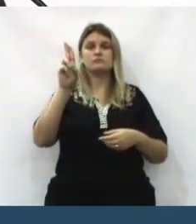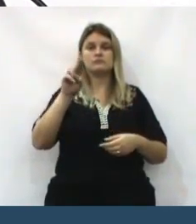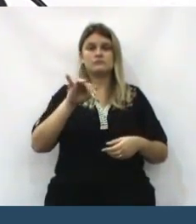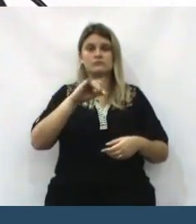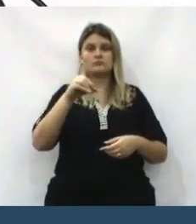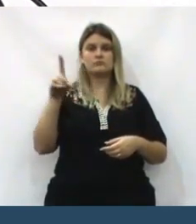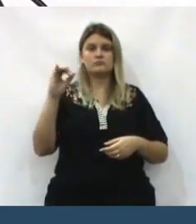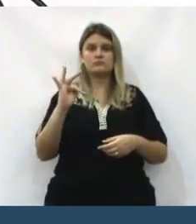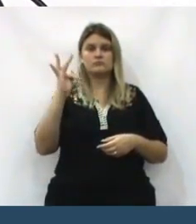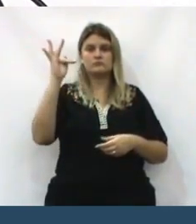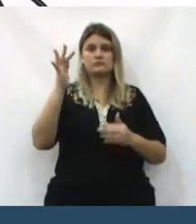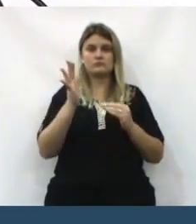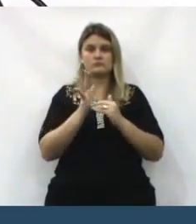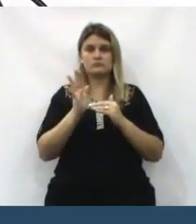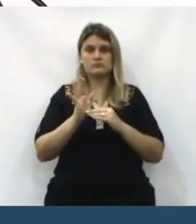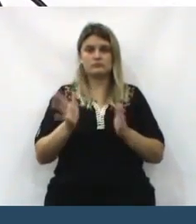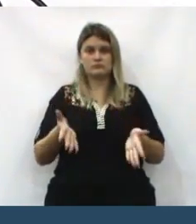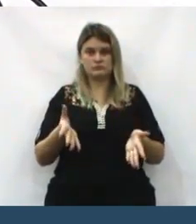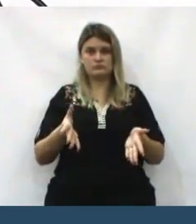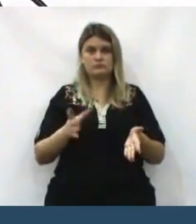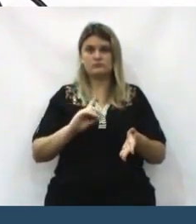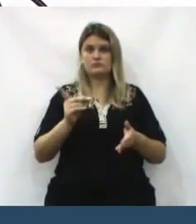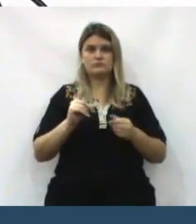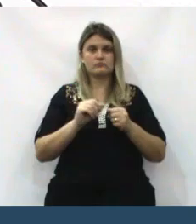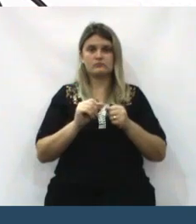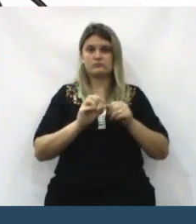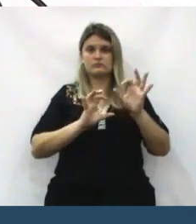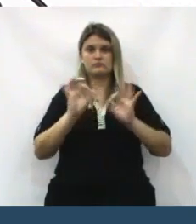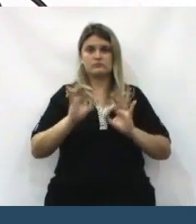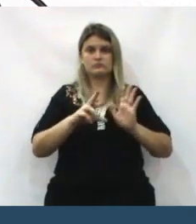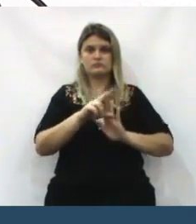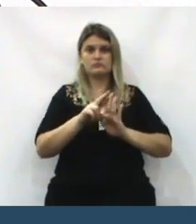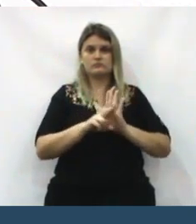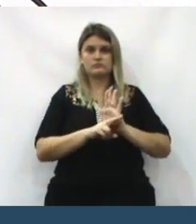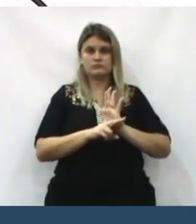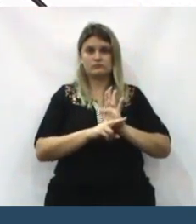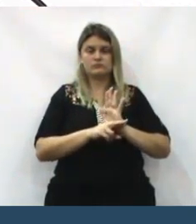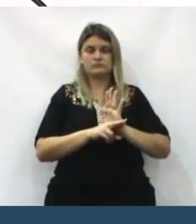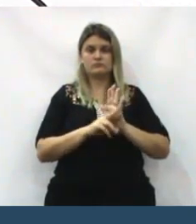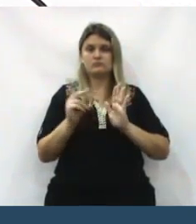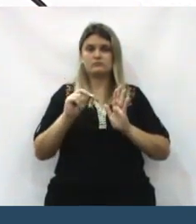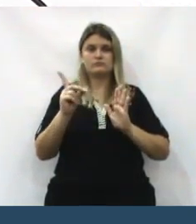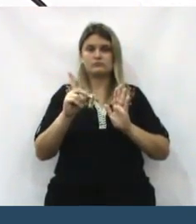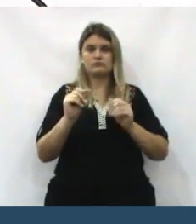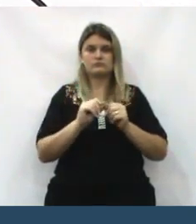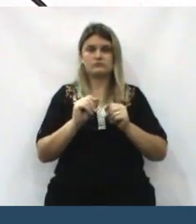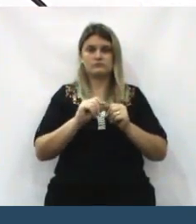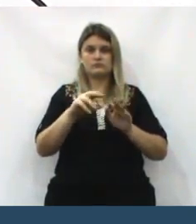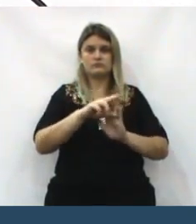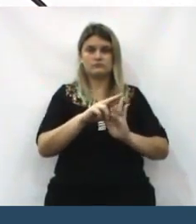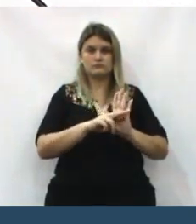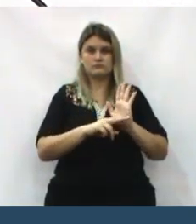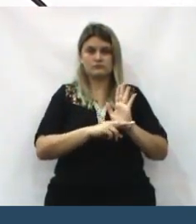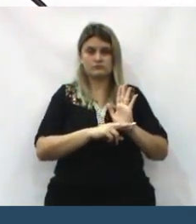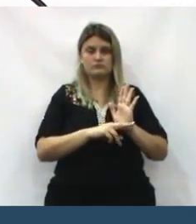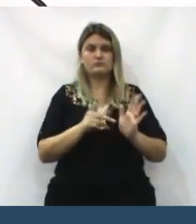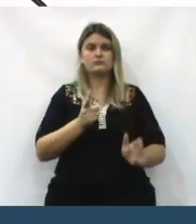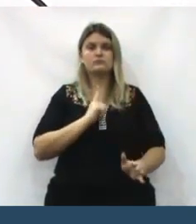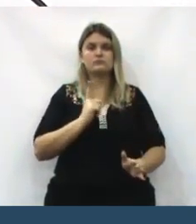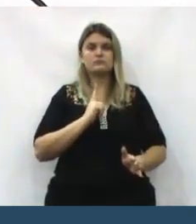União Federal, até os dias atuais, não regulamentou tal norma. Não regulamentou tal